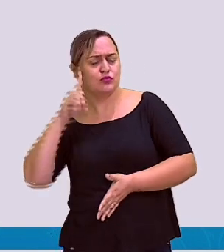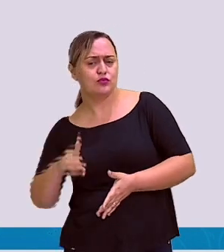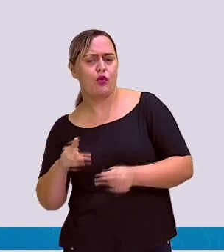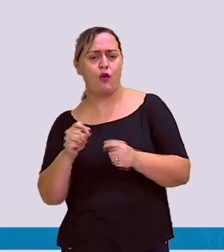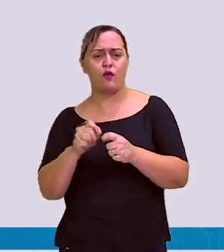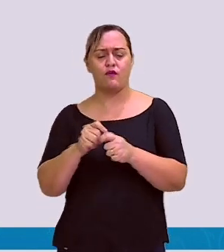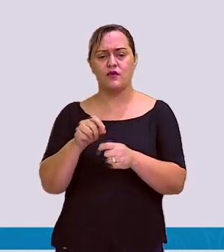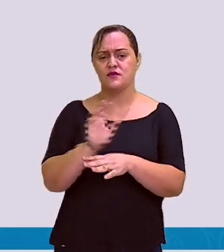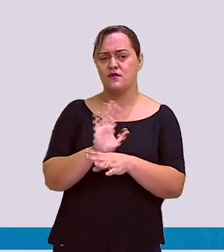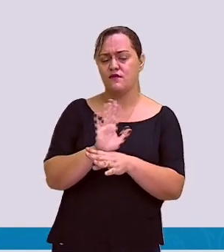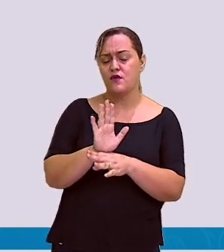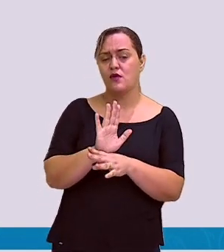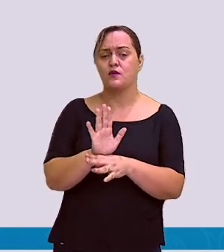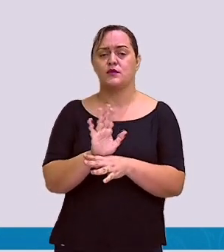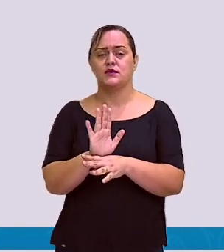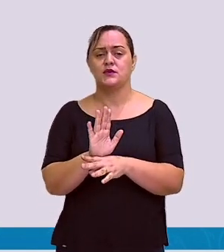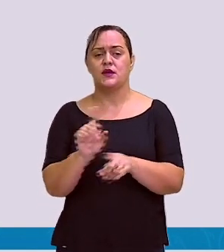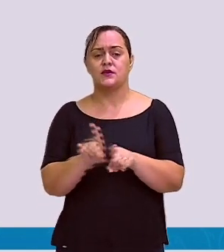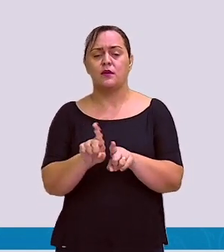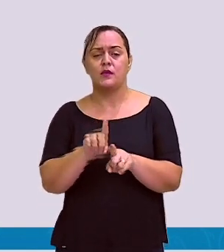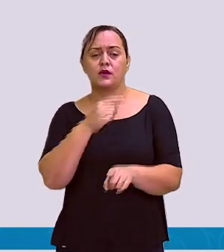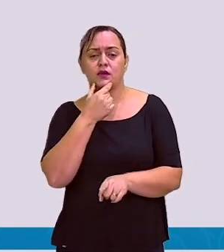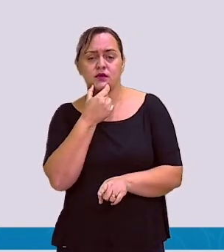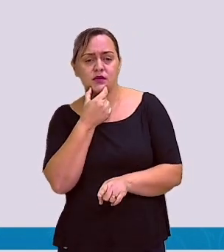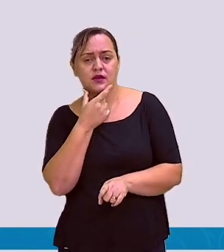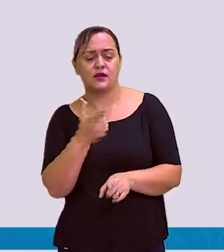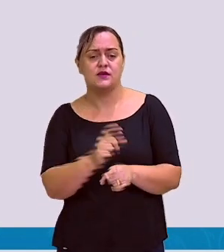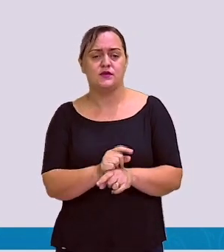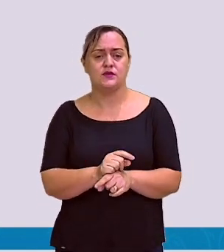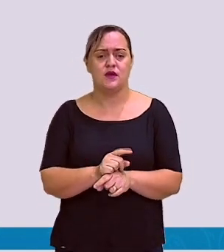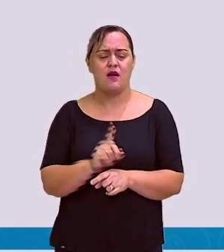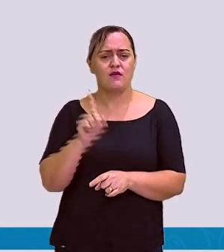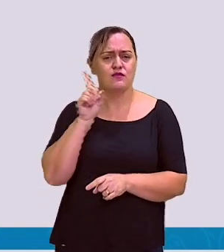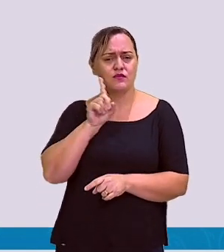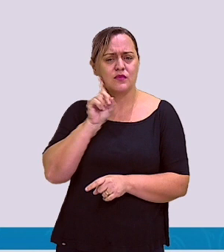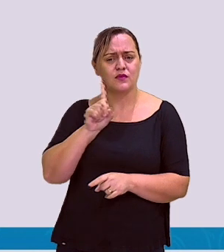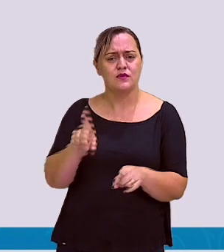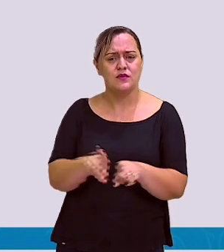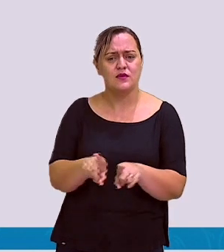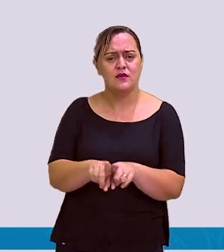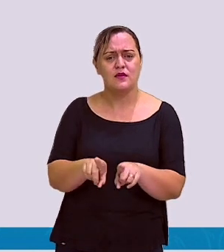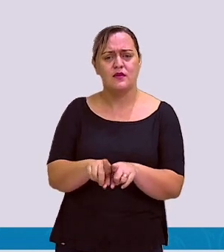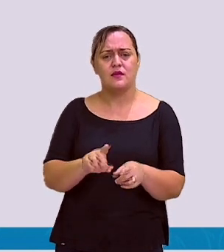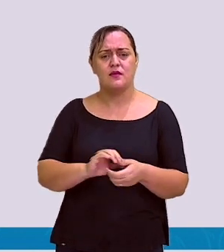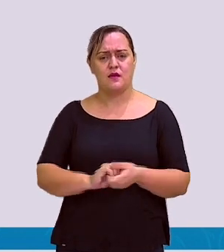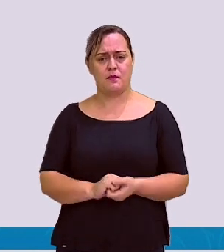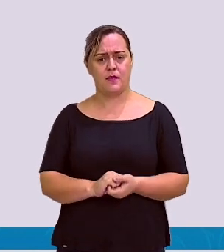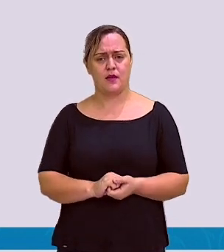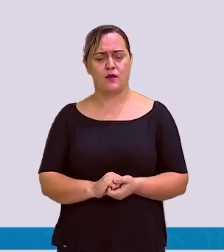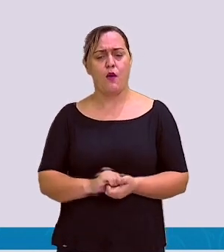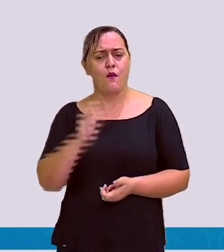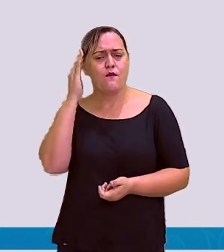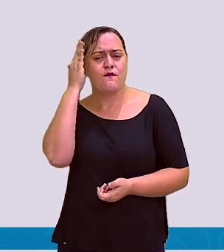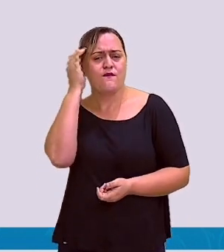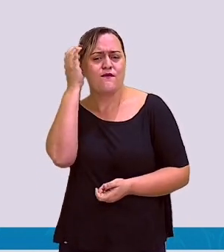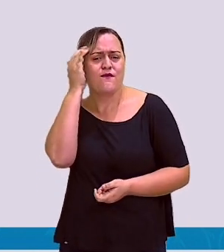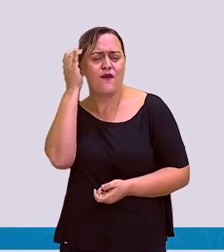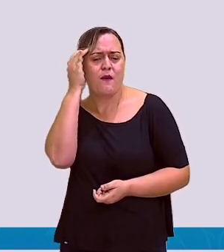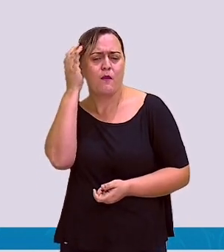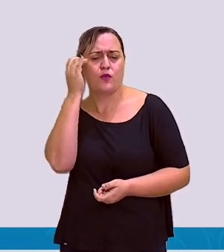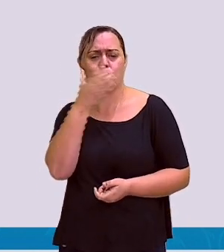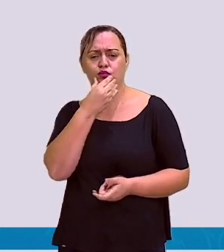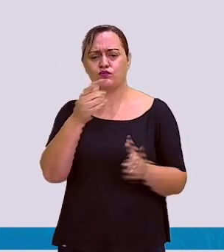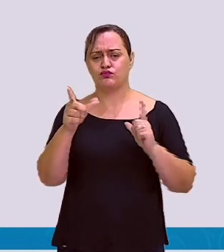conhecido por Carlitos. Foi o mais famoso artista cinematográfico da era do cinema mudo.